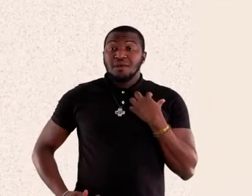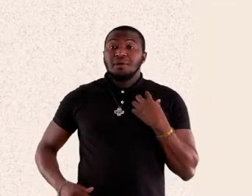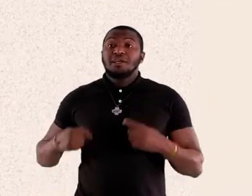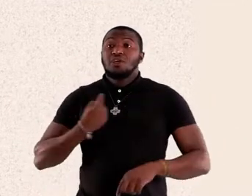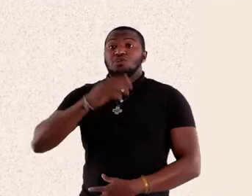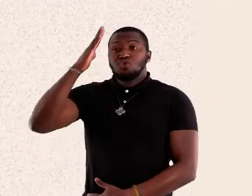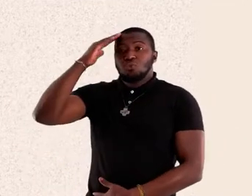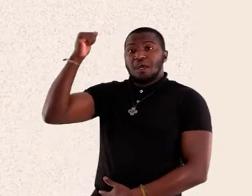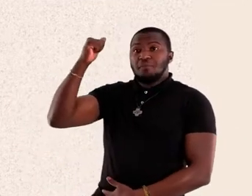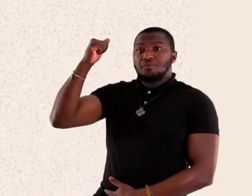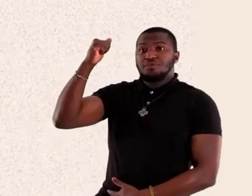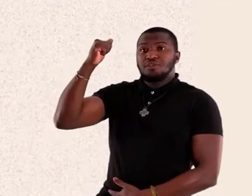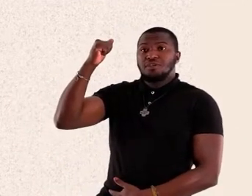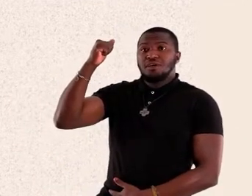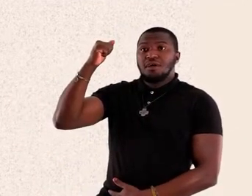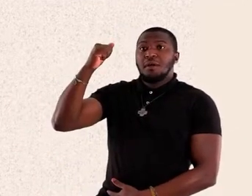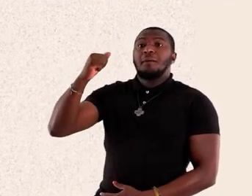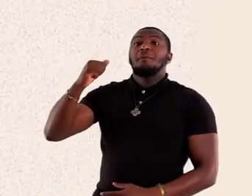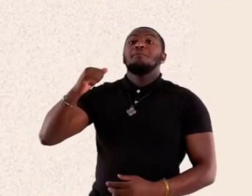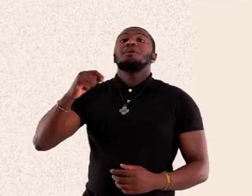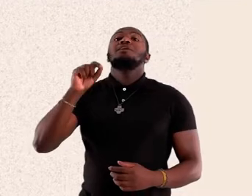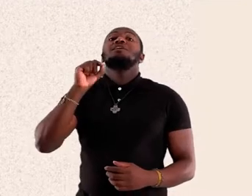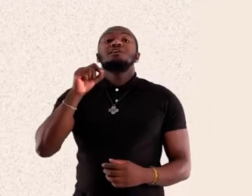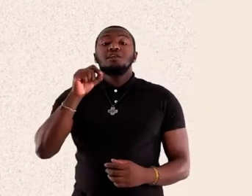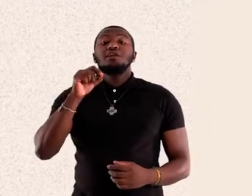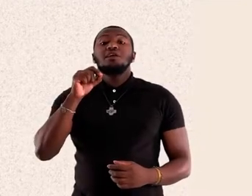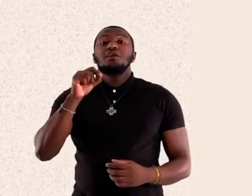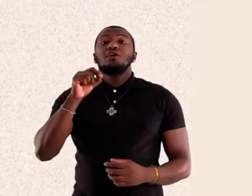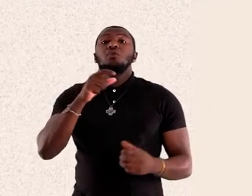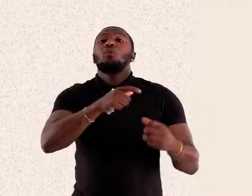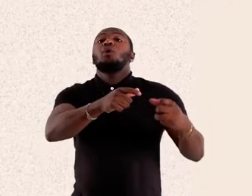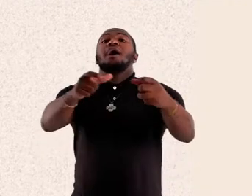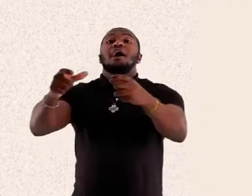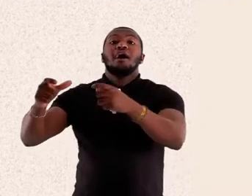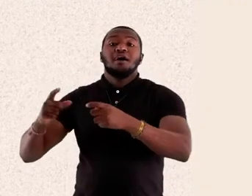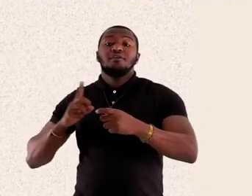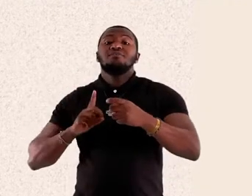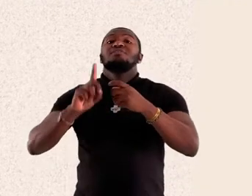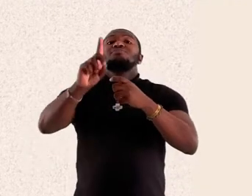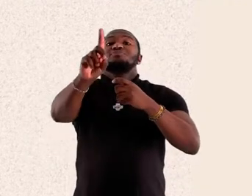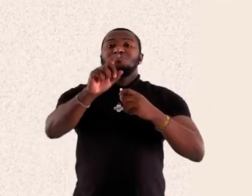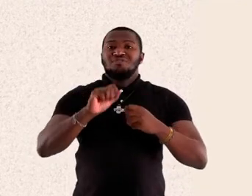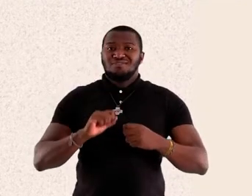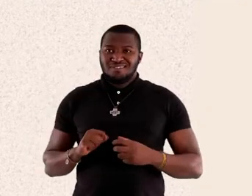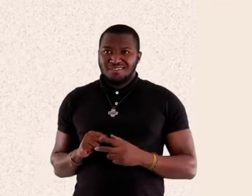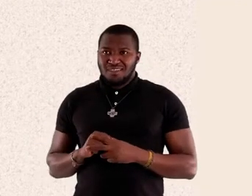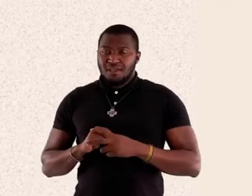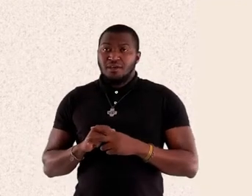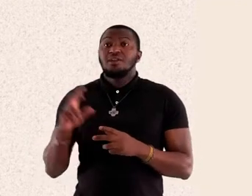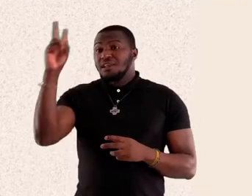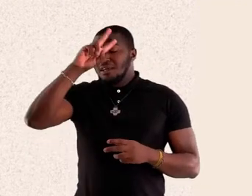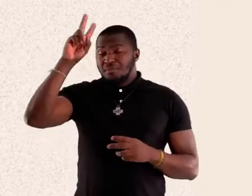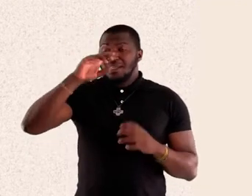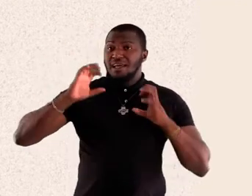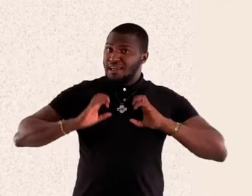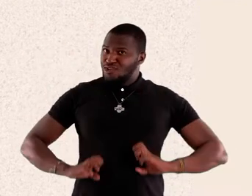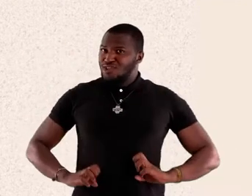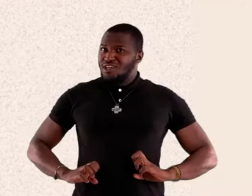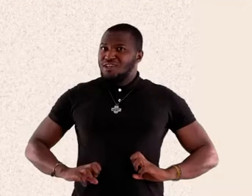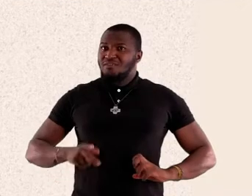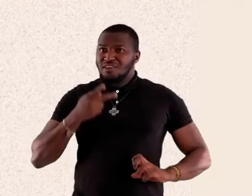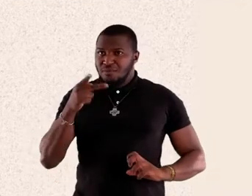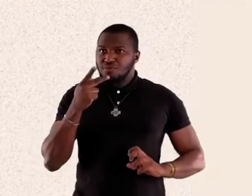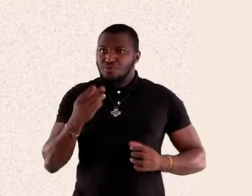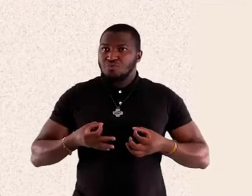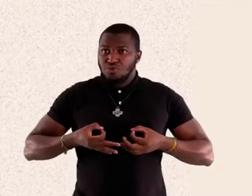O que é para onde realmente a gente tem que ir então vamos lembrar um pouquinho quando eu falei lá da ética visão do Dalai Lama